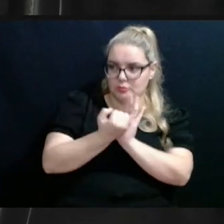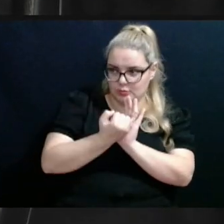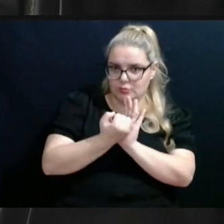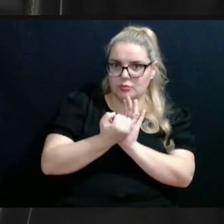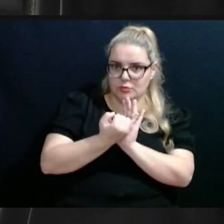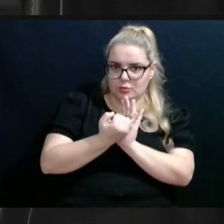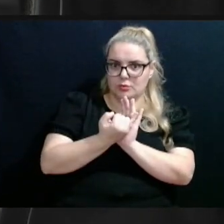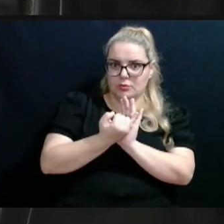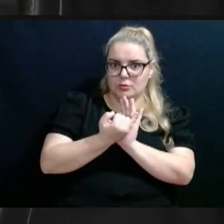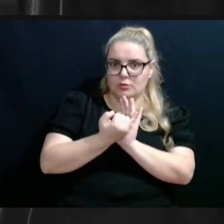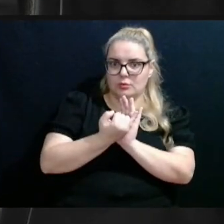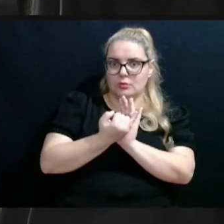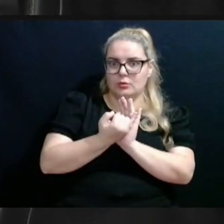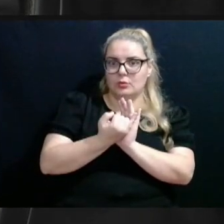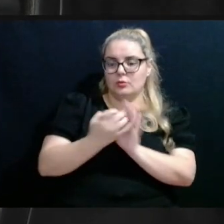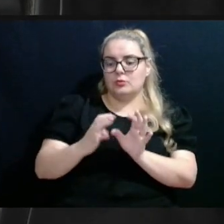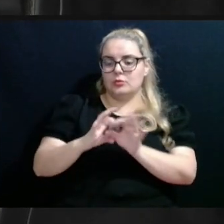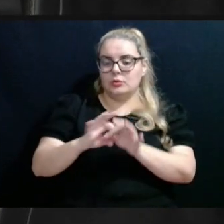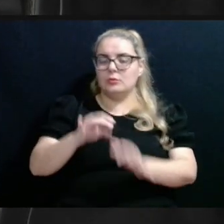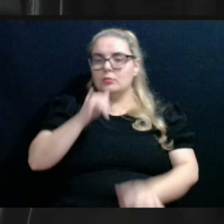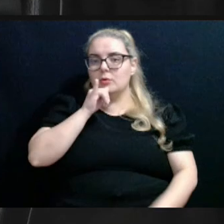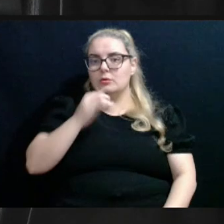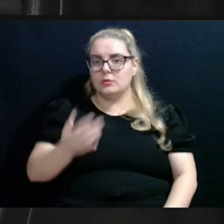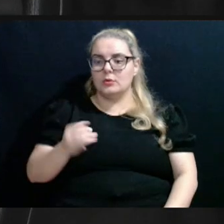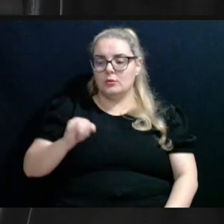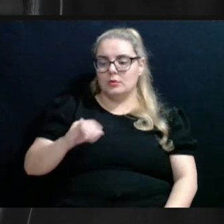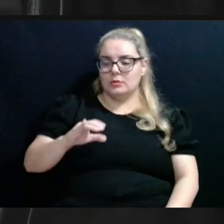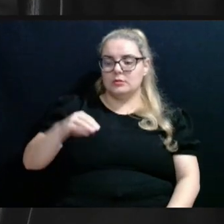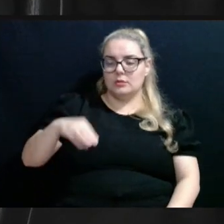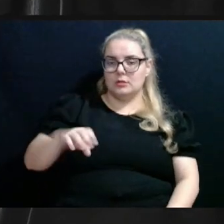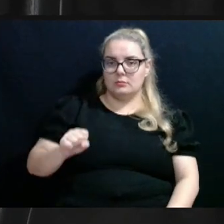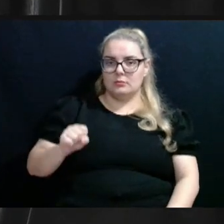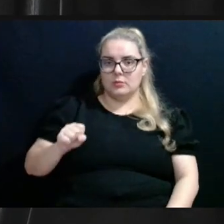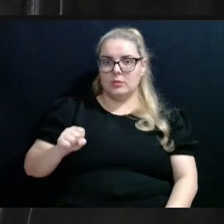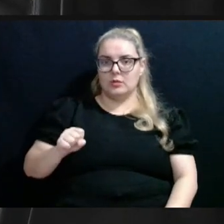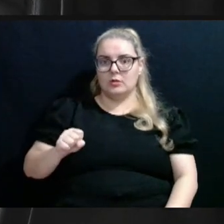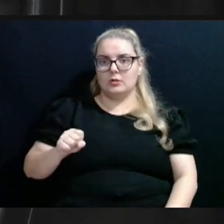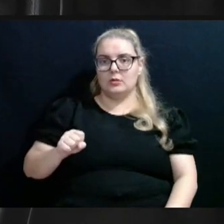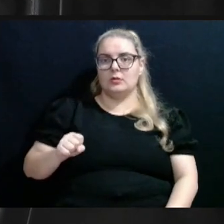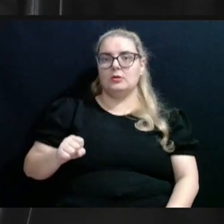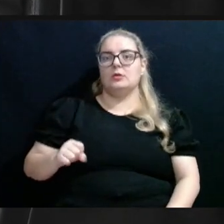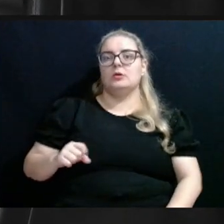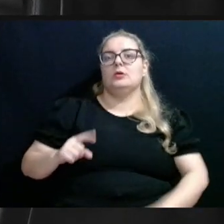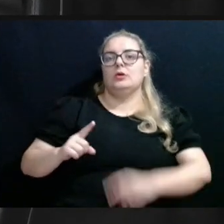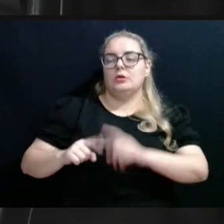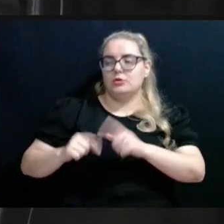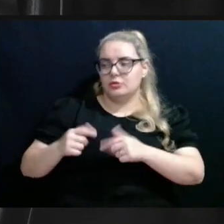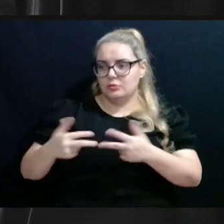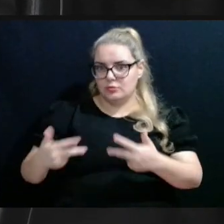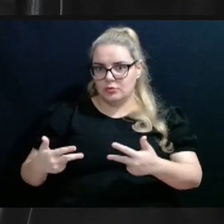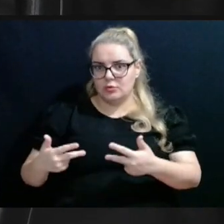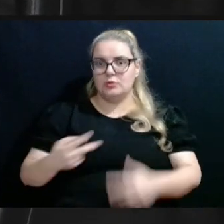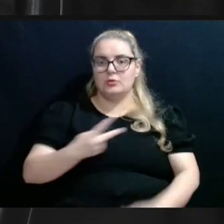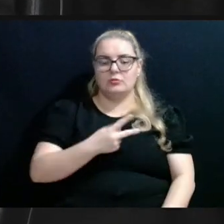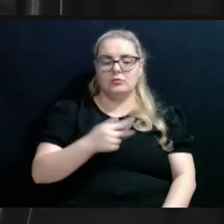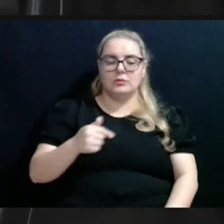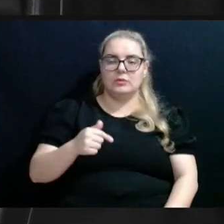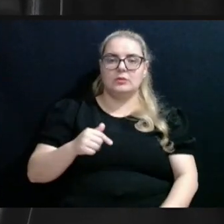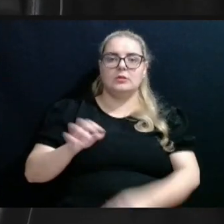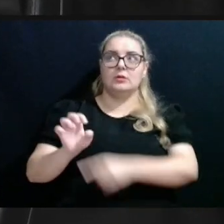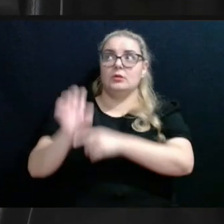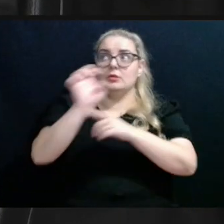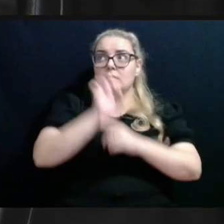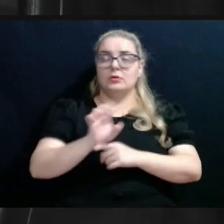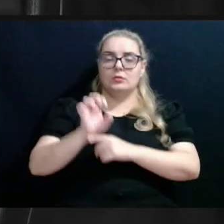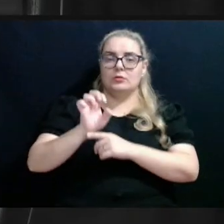unindo, por exemplo, o ICMS, que é o Imposto de Circulação de Mercadoria, de todos os 27 estados, numa